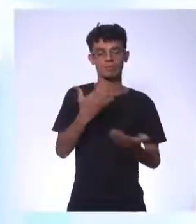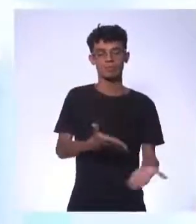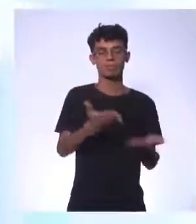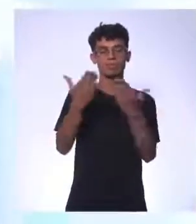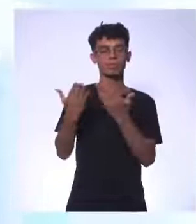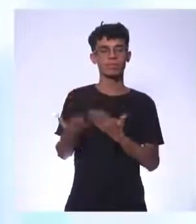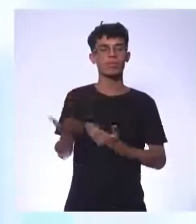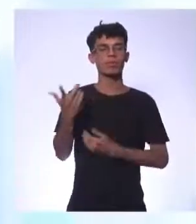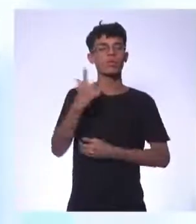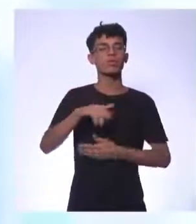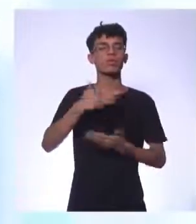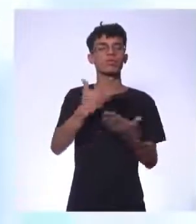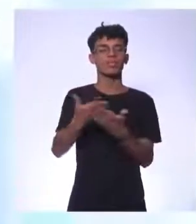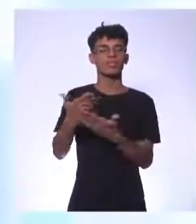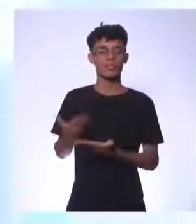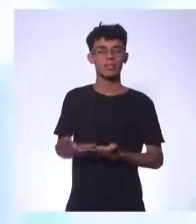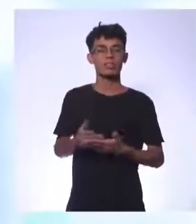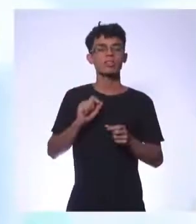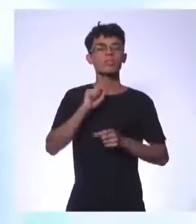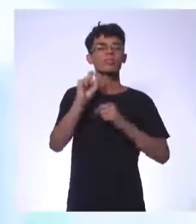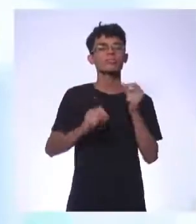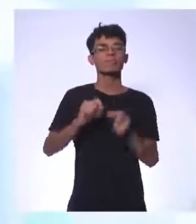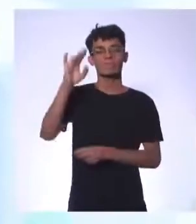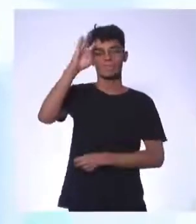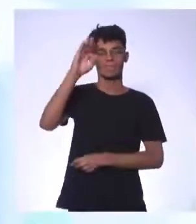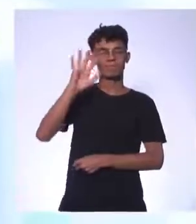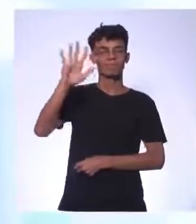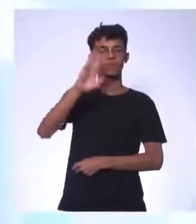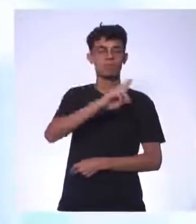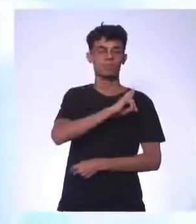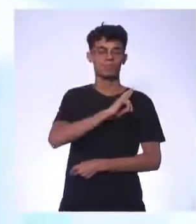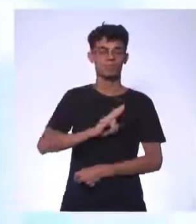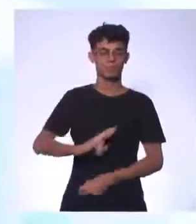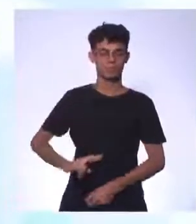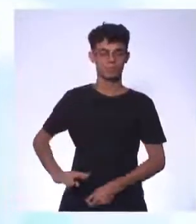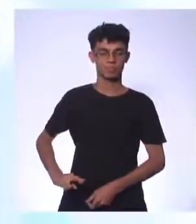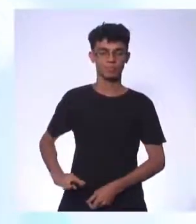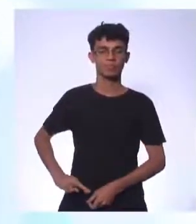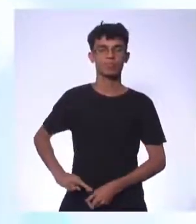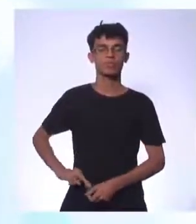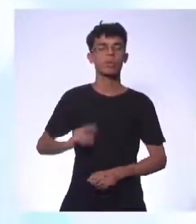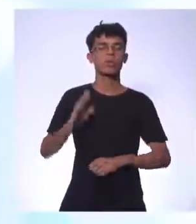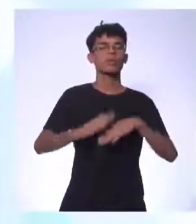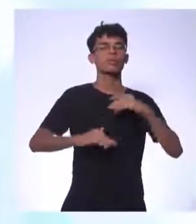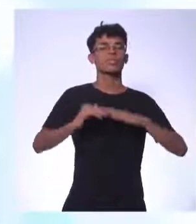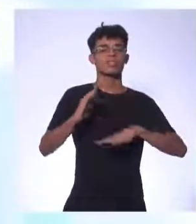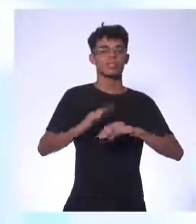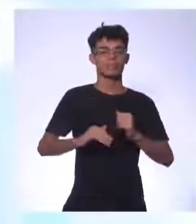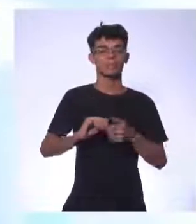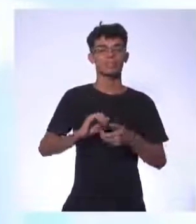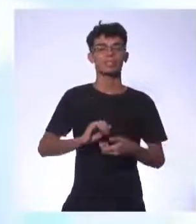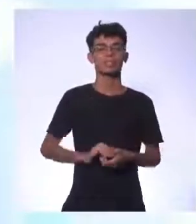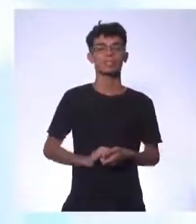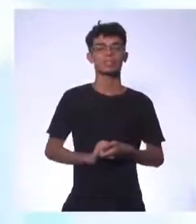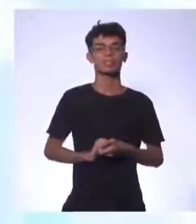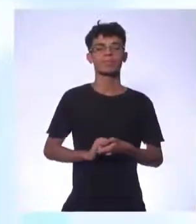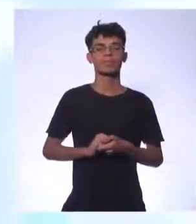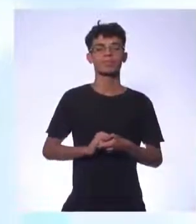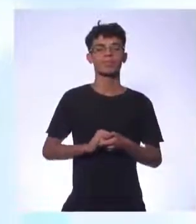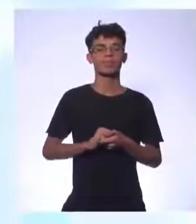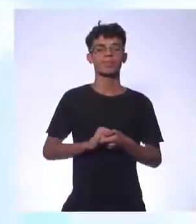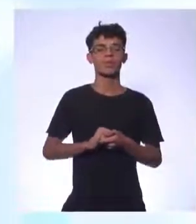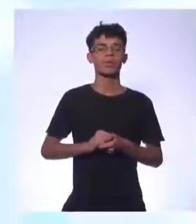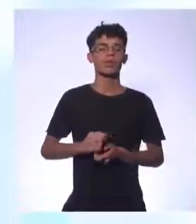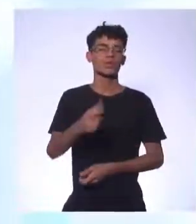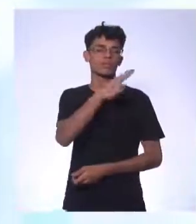mais essa aula, que é sobre o imaginário republicano, a habilidade aí do ano da segunda